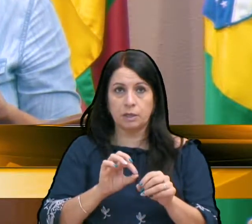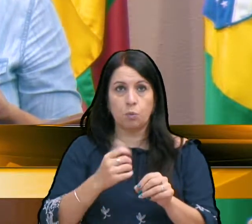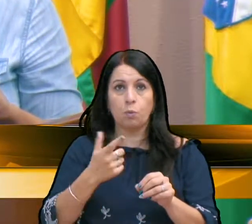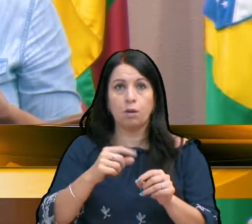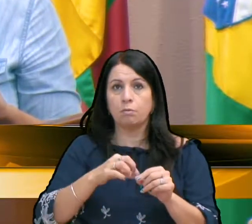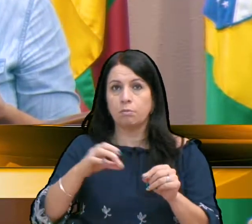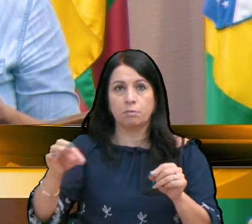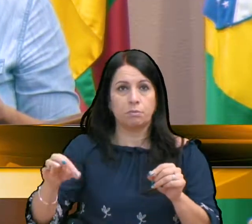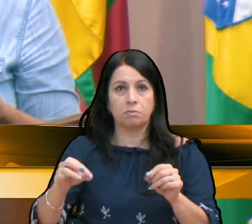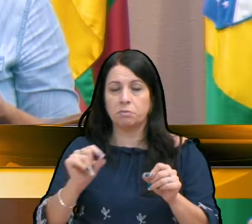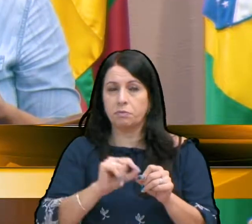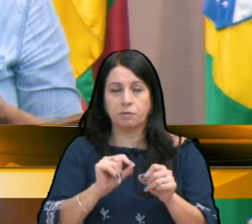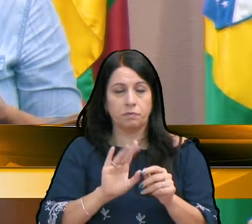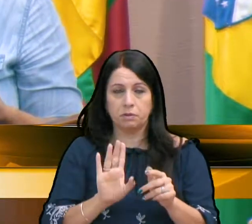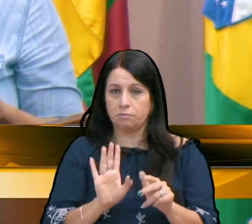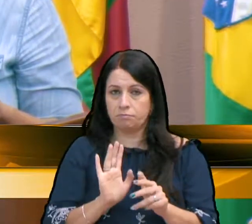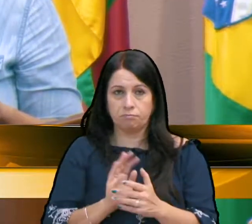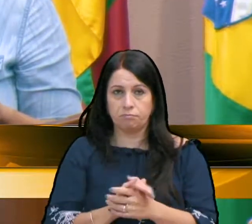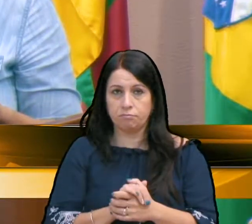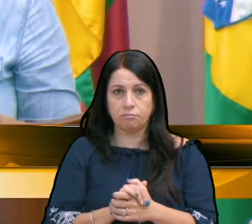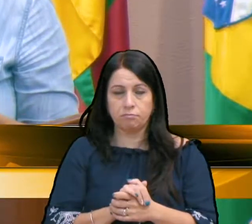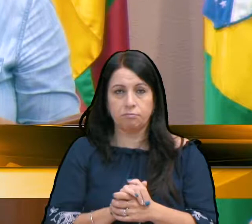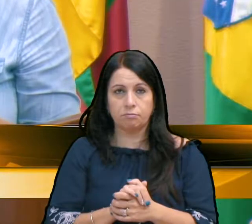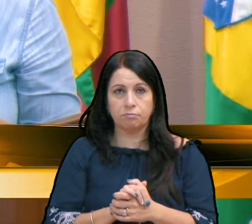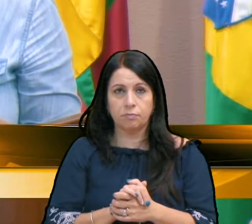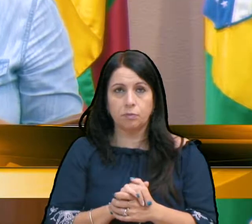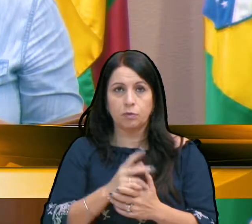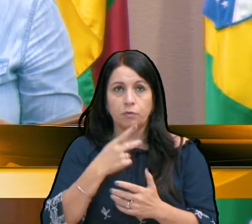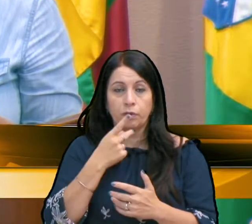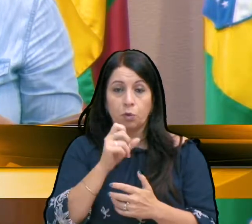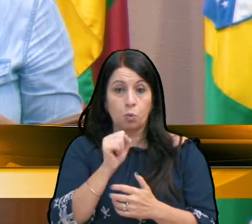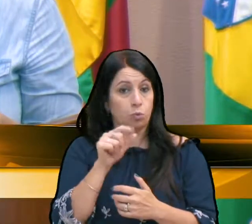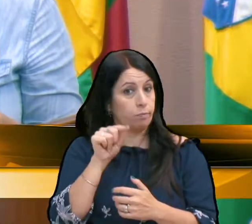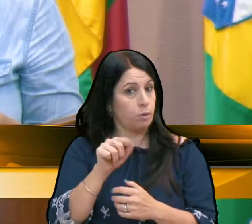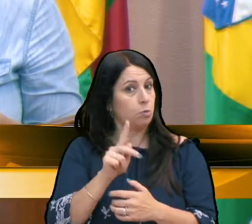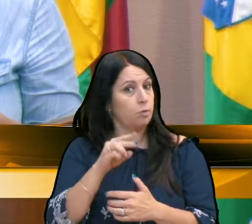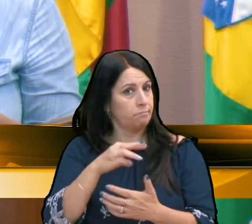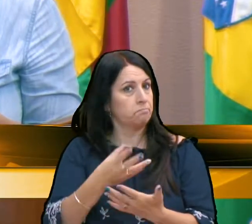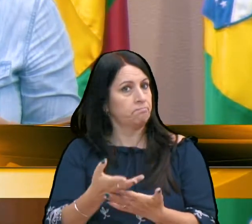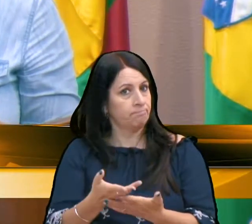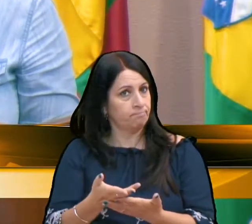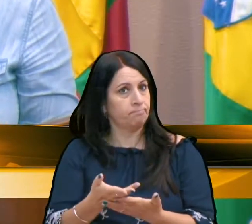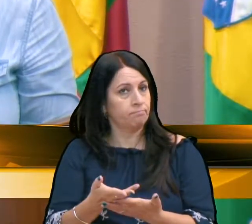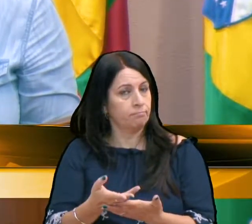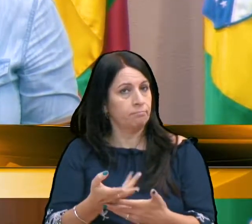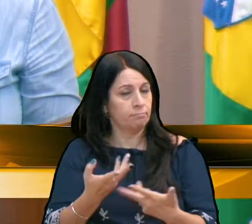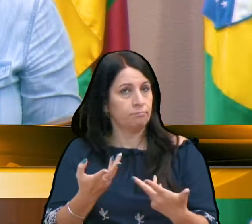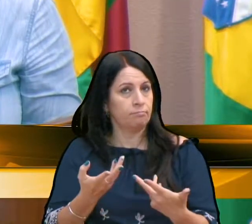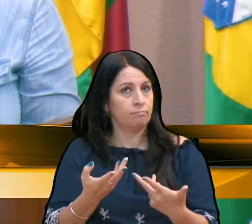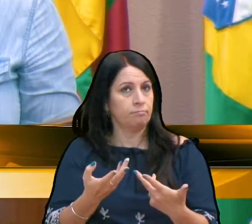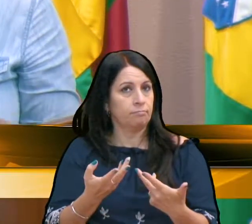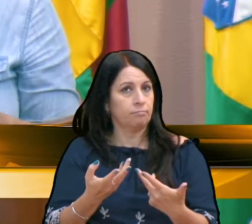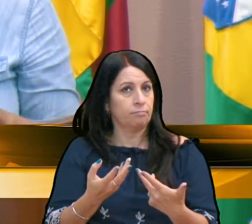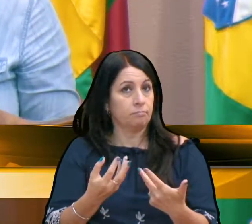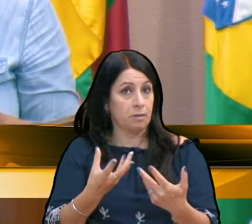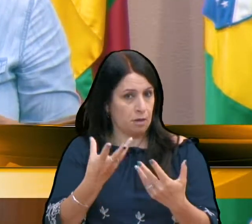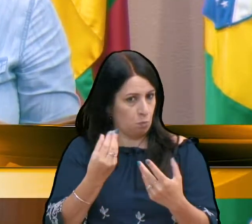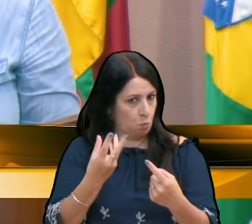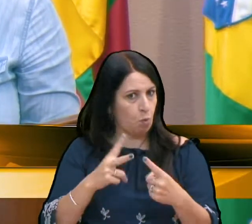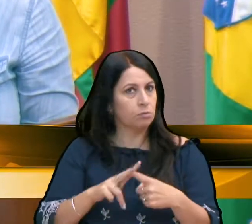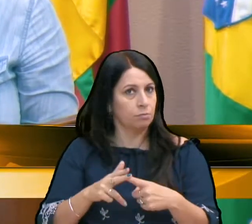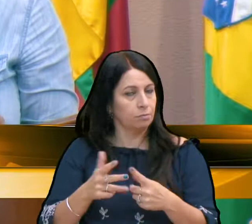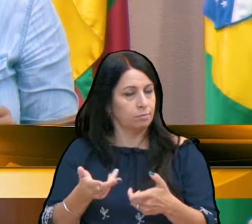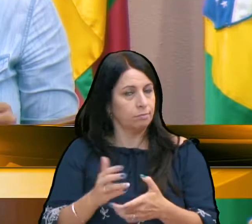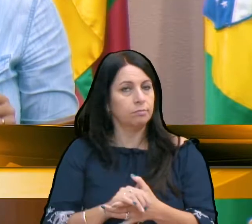obras, o que, que foi realizado, né? Porque quando se fala em 8 mil quilômetros, né, é alguma manutenção,